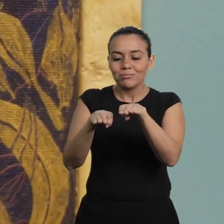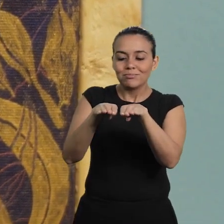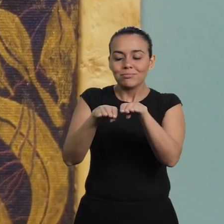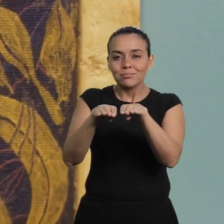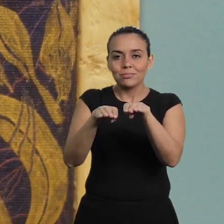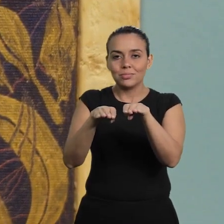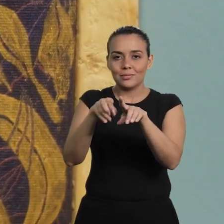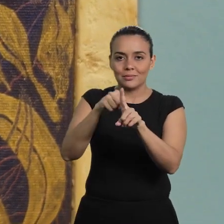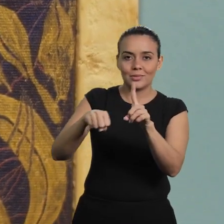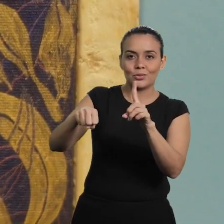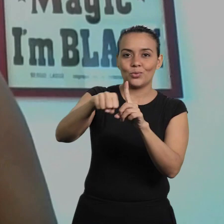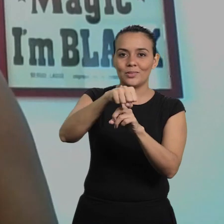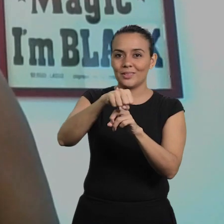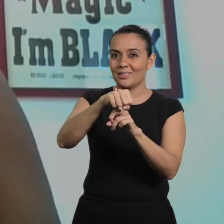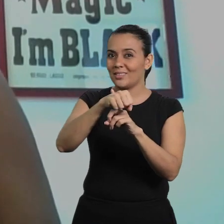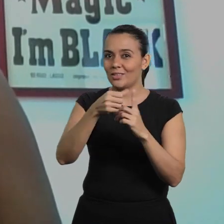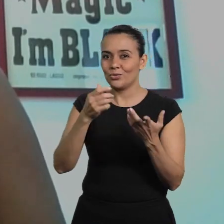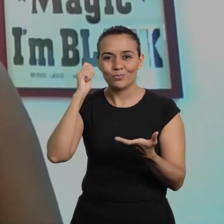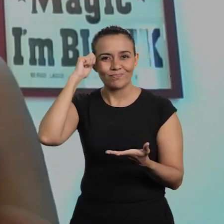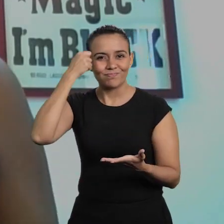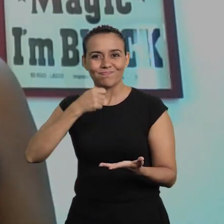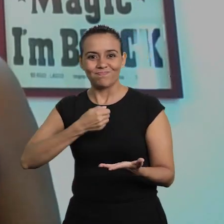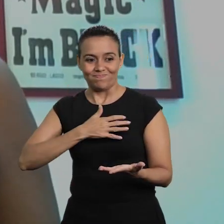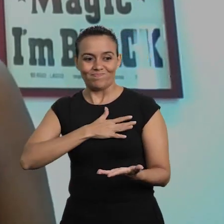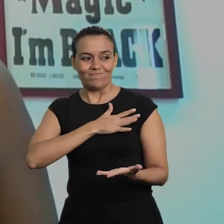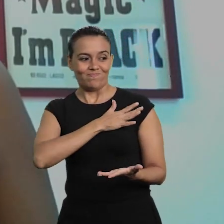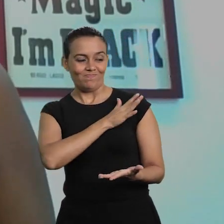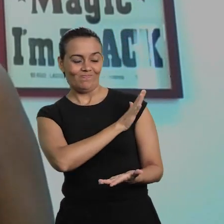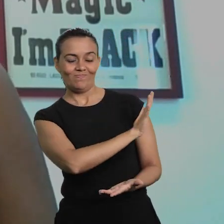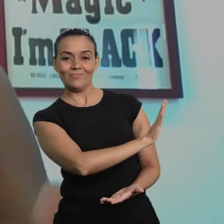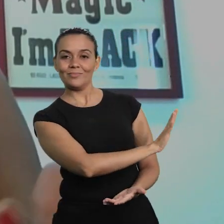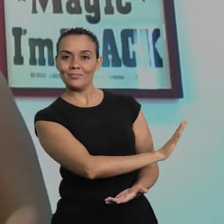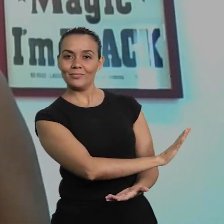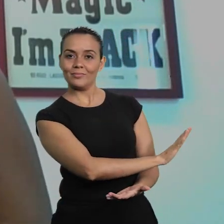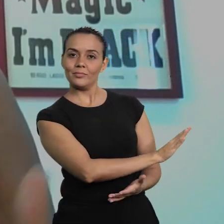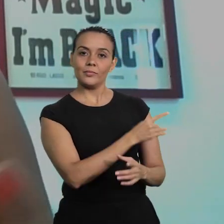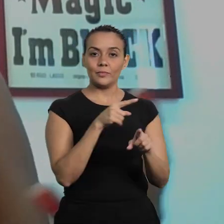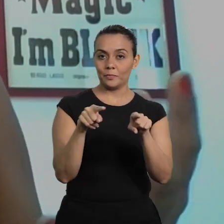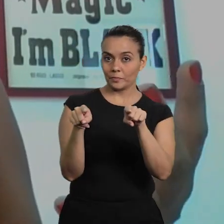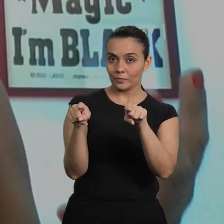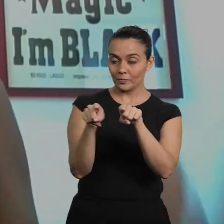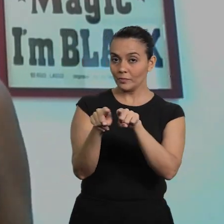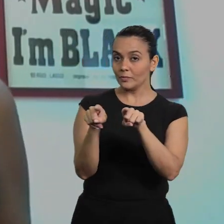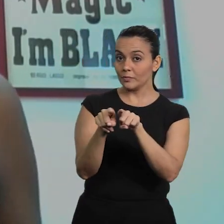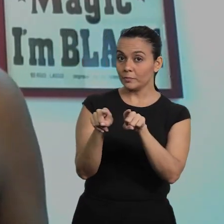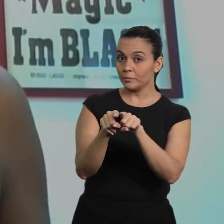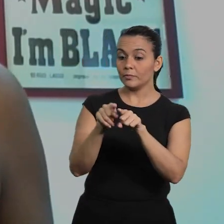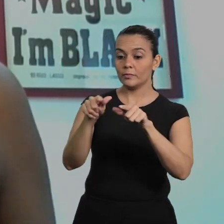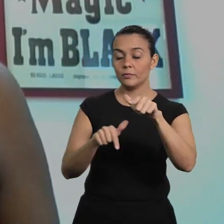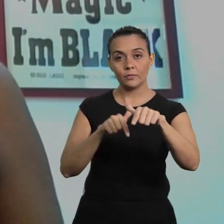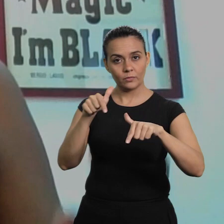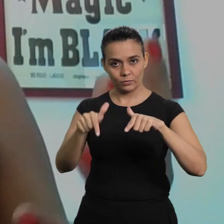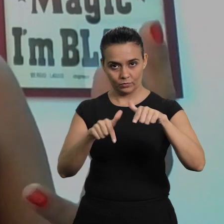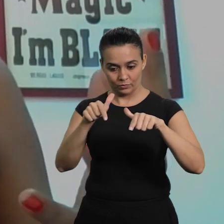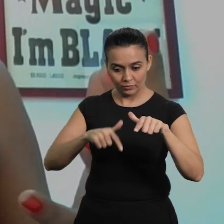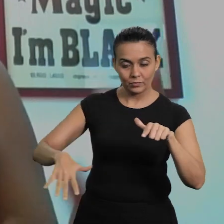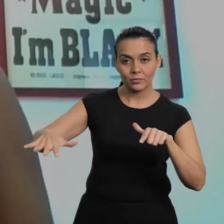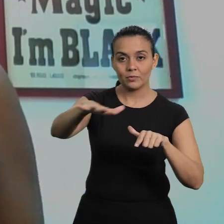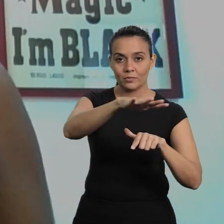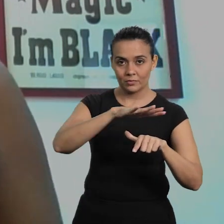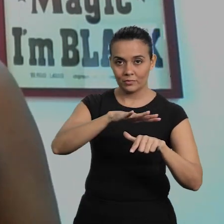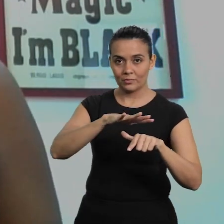da sociedade. E tem um processo de desigualdade em relação ao mercado de trabalho,